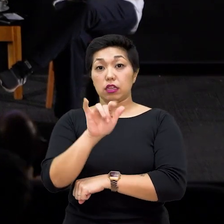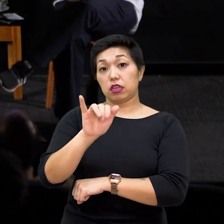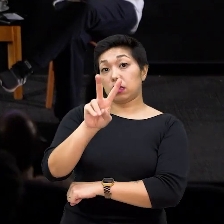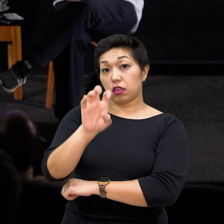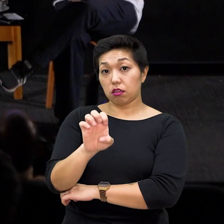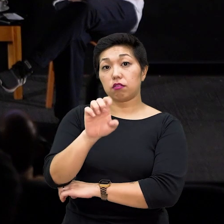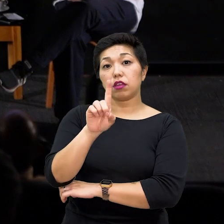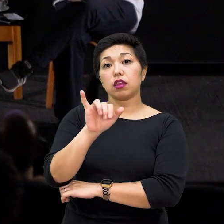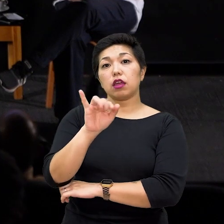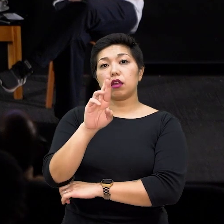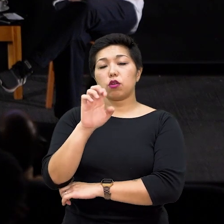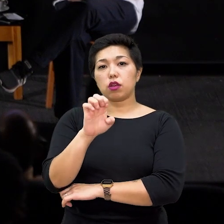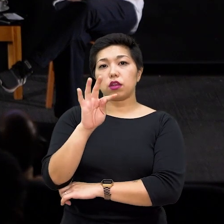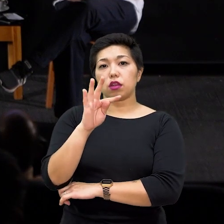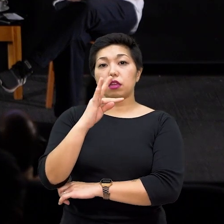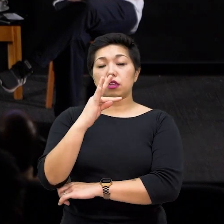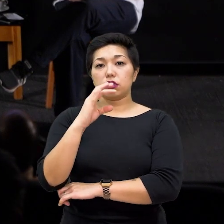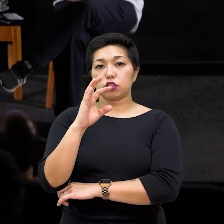quiserem contribuir